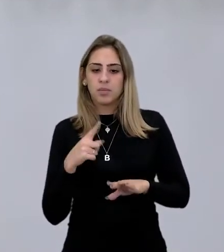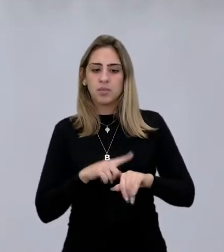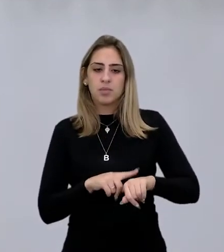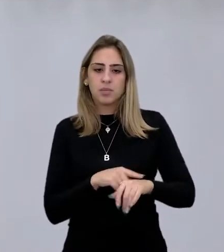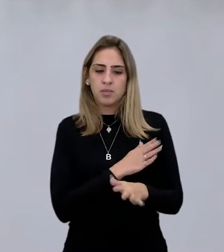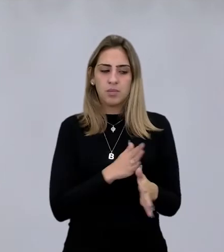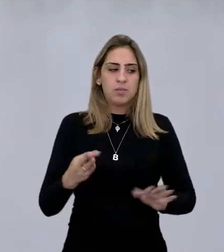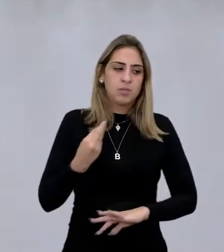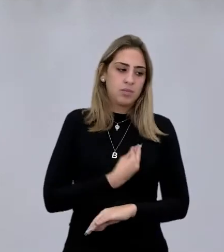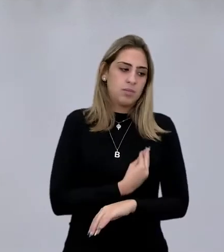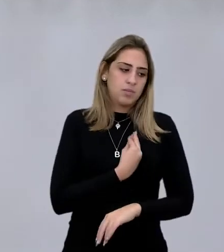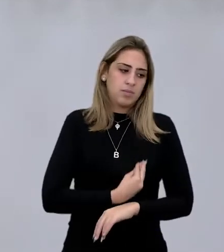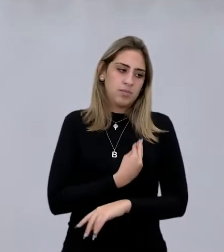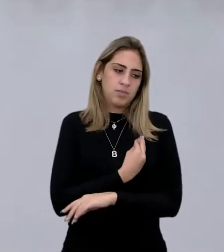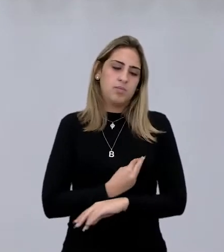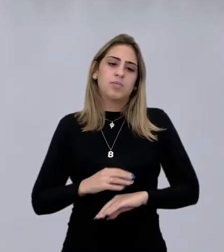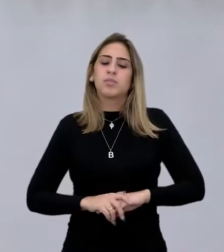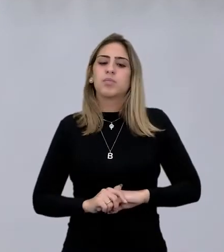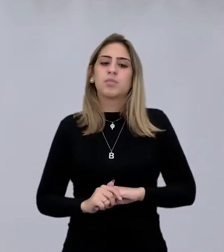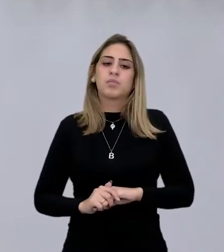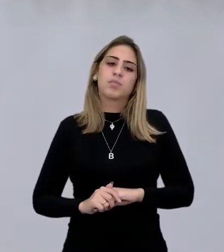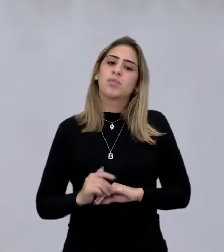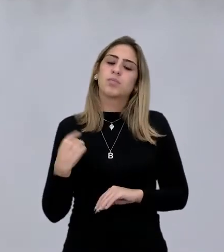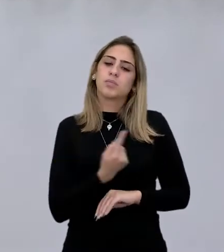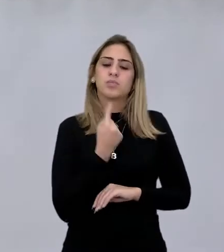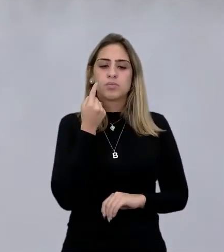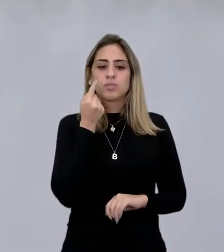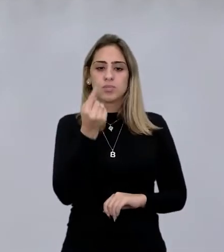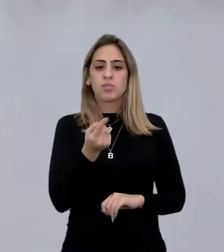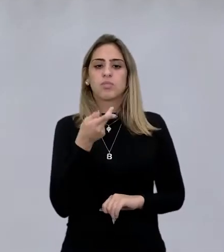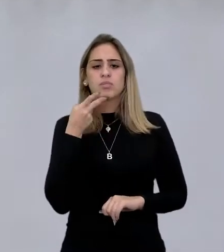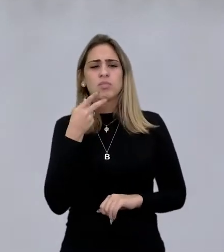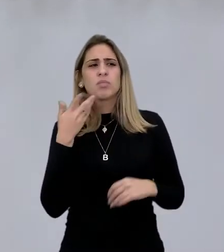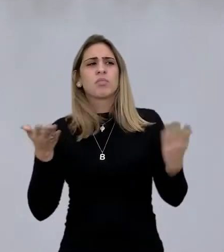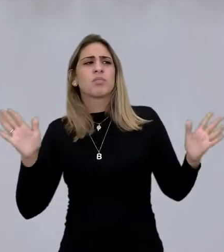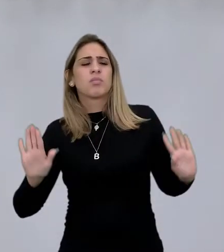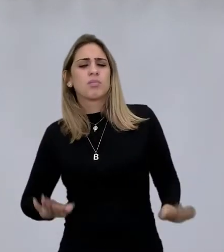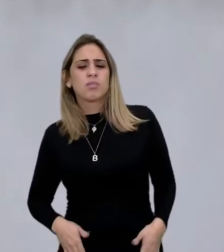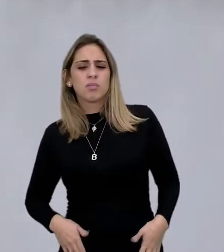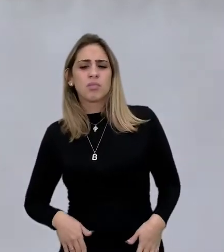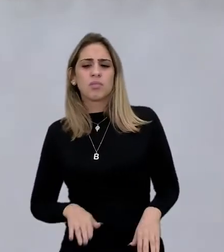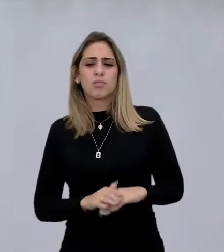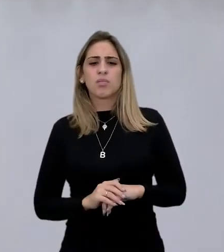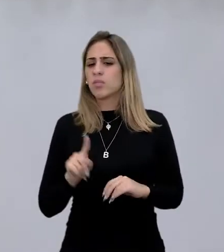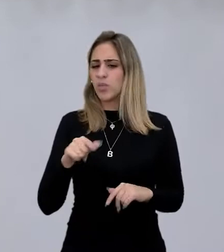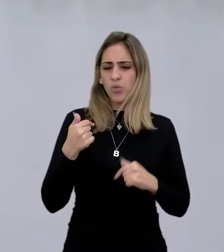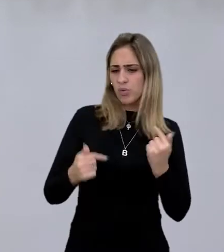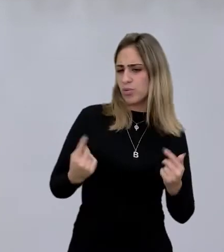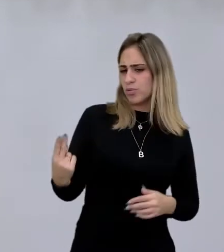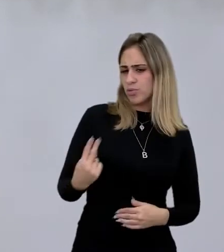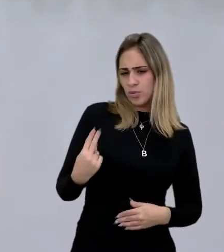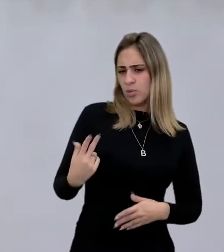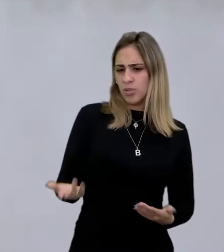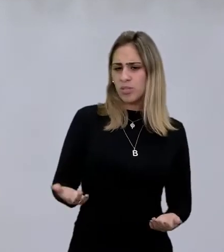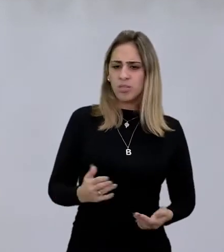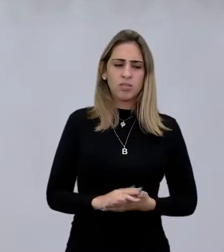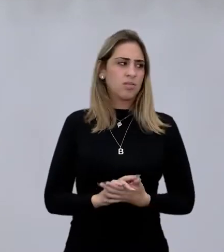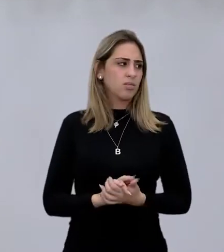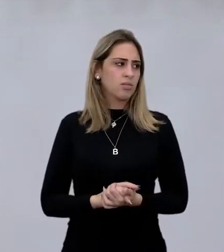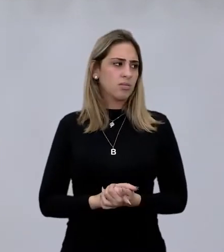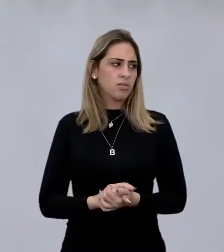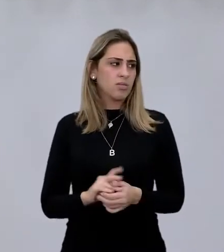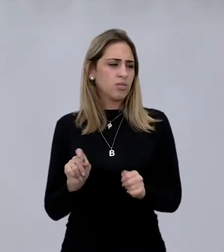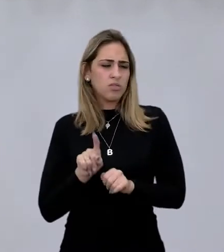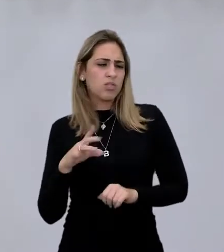nossa vida, normalmente na adolescência, onde a gente vai olhar e falar assim, cara, isso não funciona. Tipo, isso não